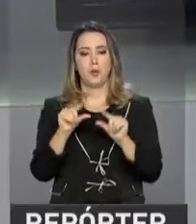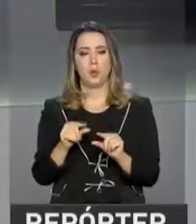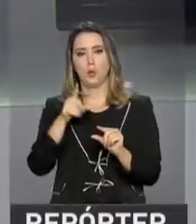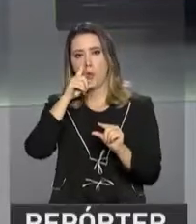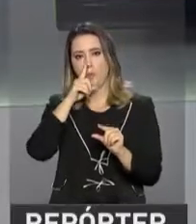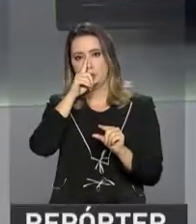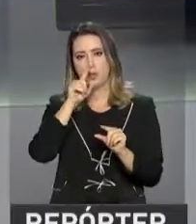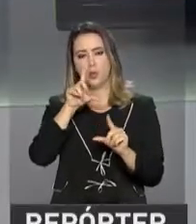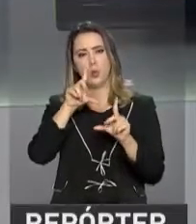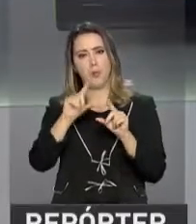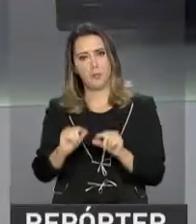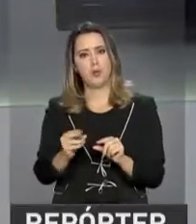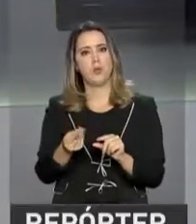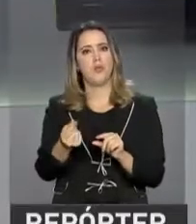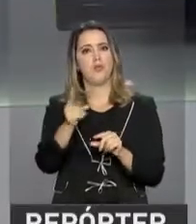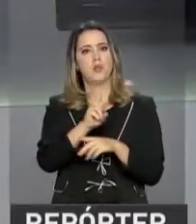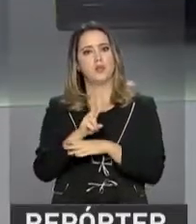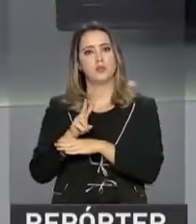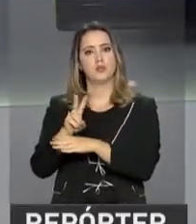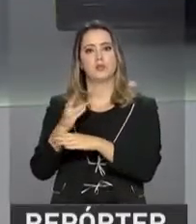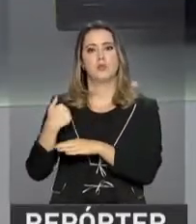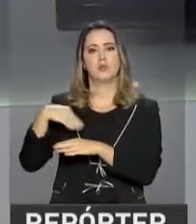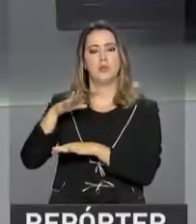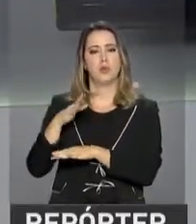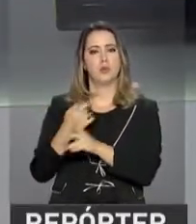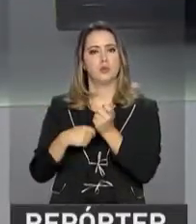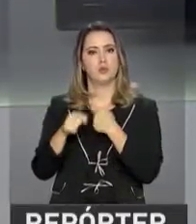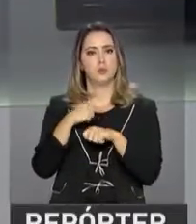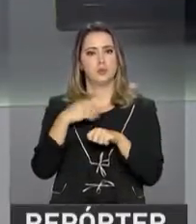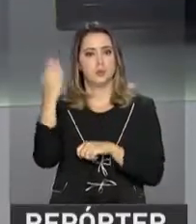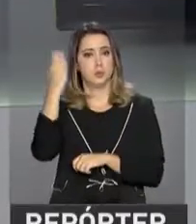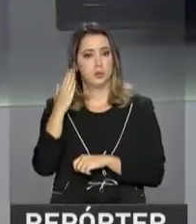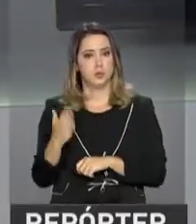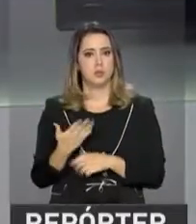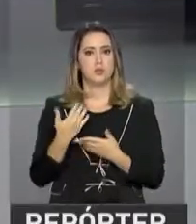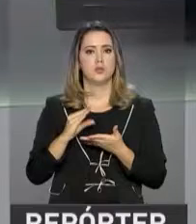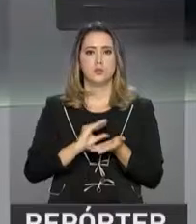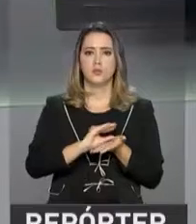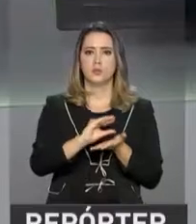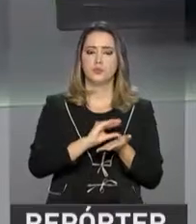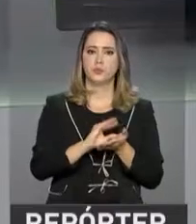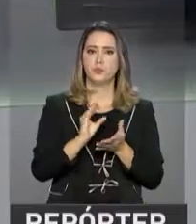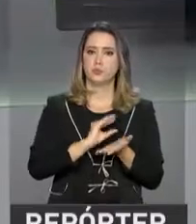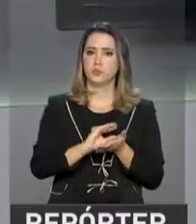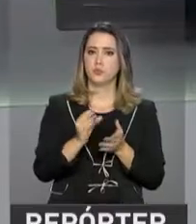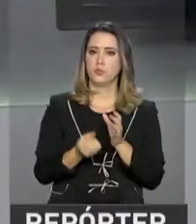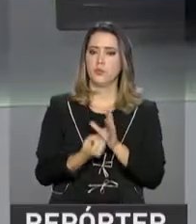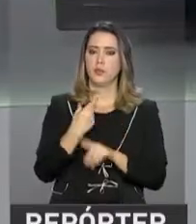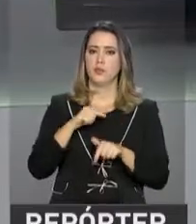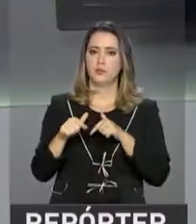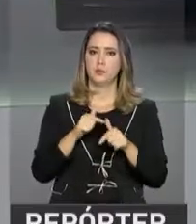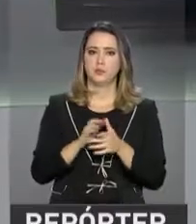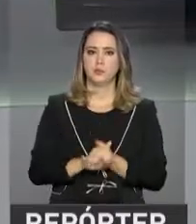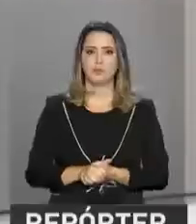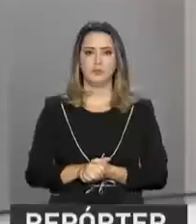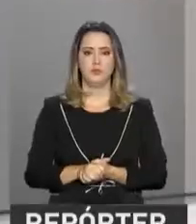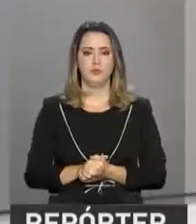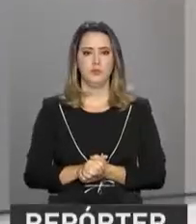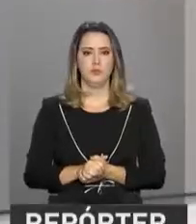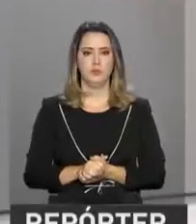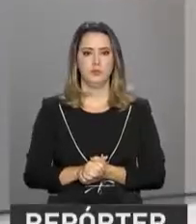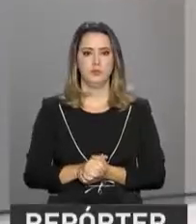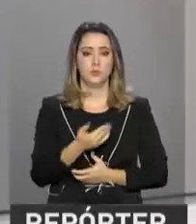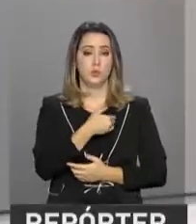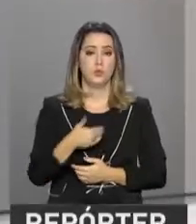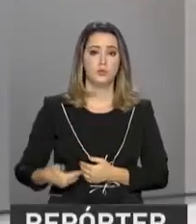risco, menor é o custo do crédito e maior é a atividade econômica, o volume de investimentos e a geração de empregos.